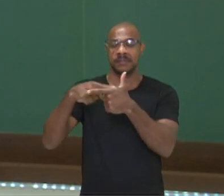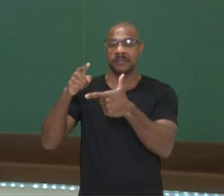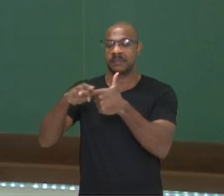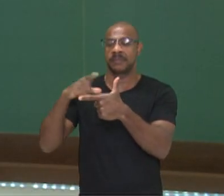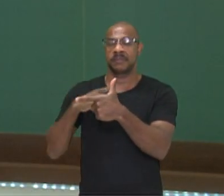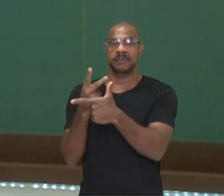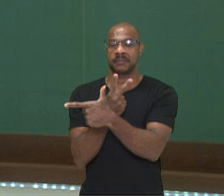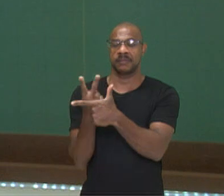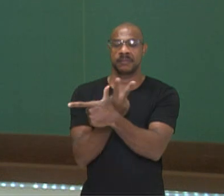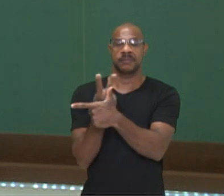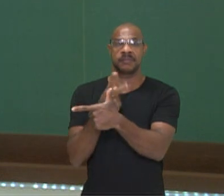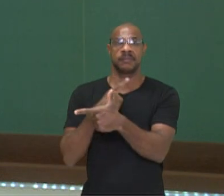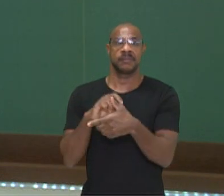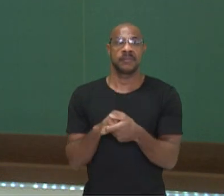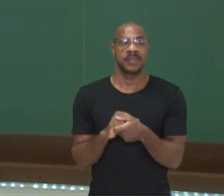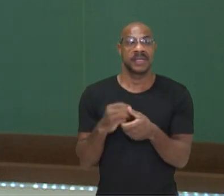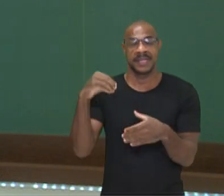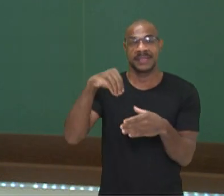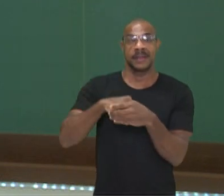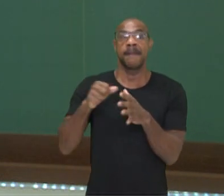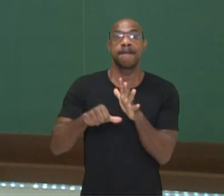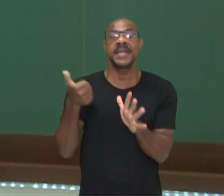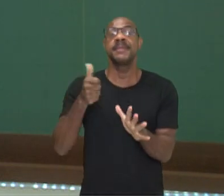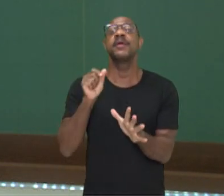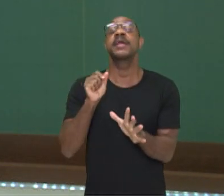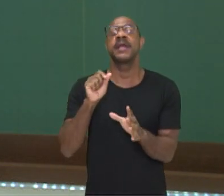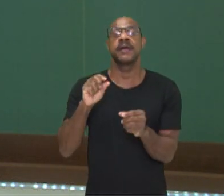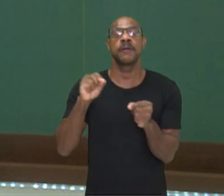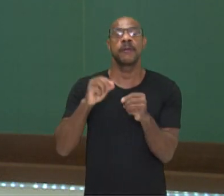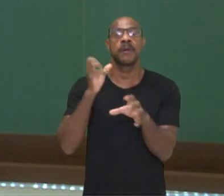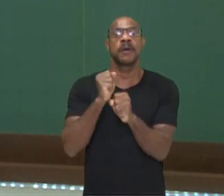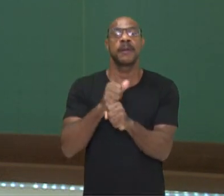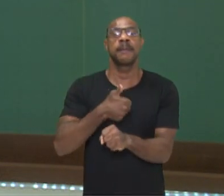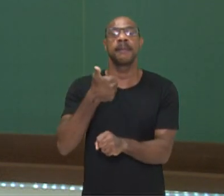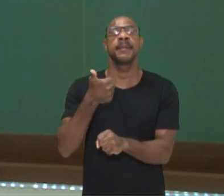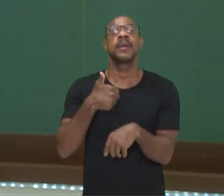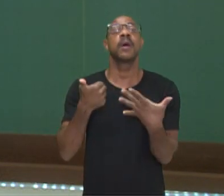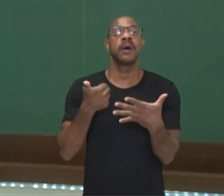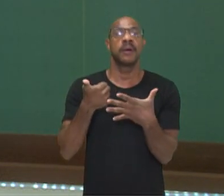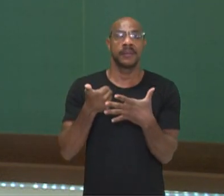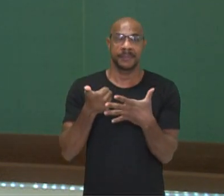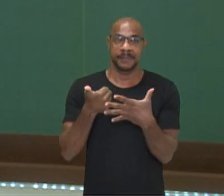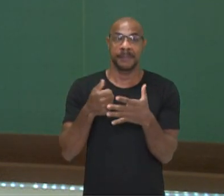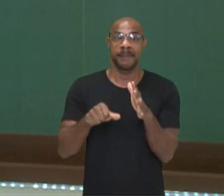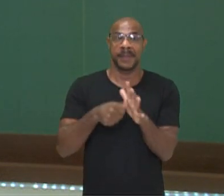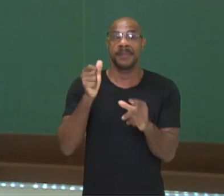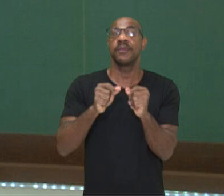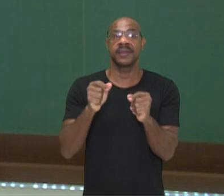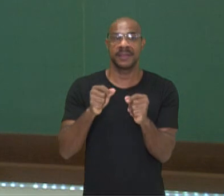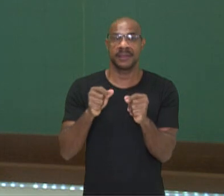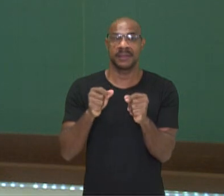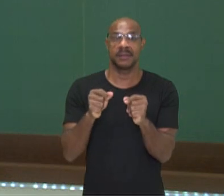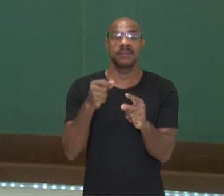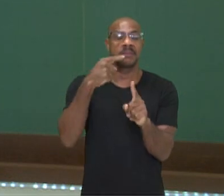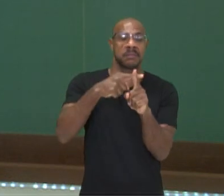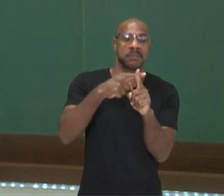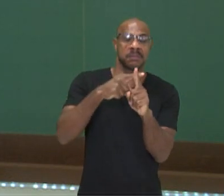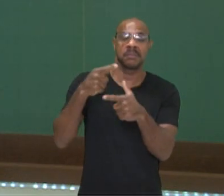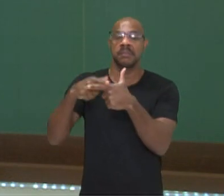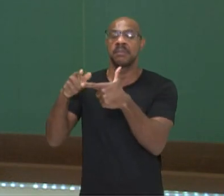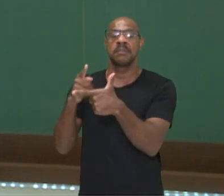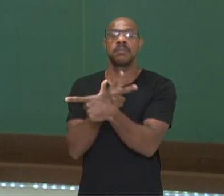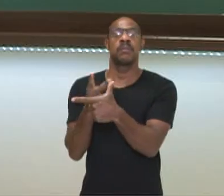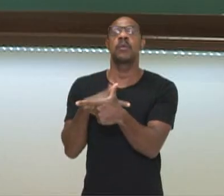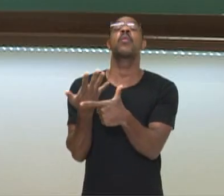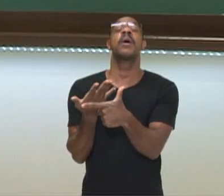divisão. Dentro da prioridade de resolver, eu vou resolver primeiro a adição ou a